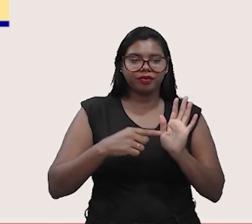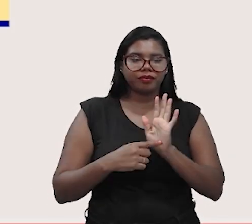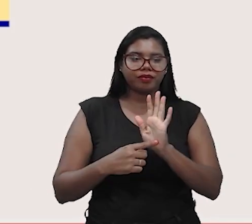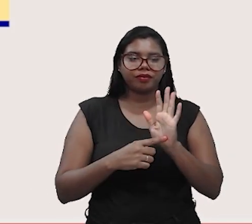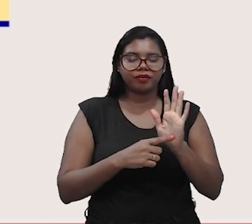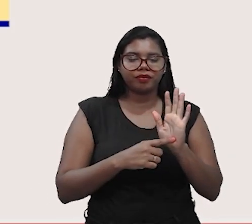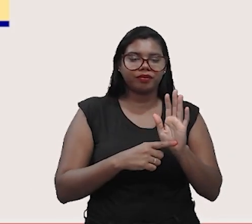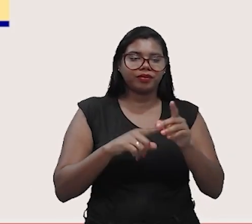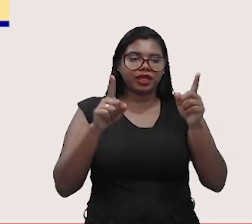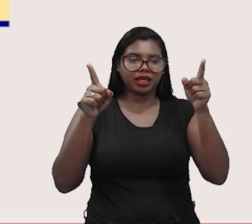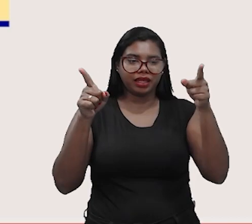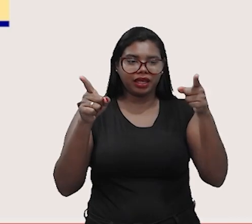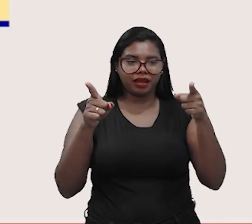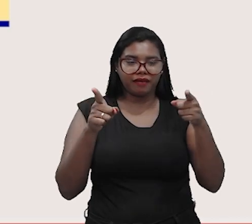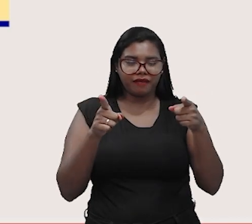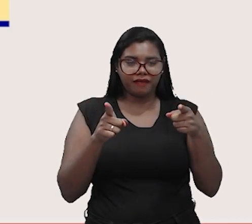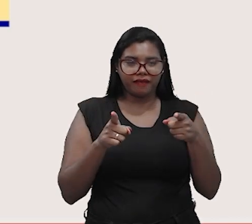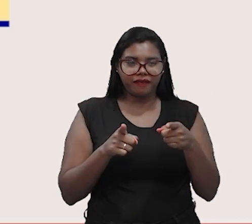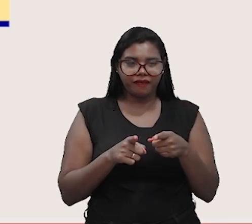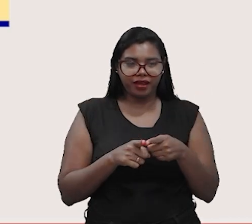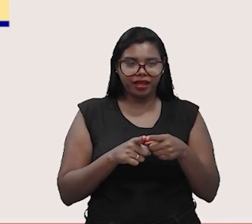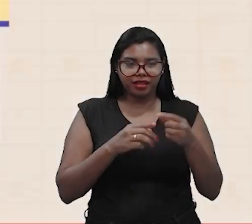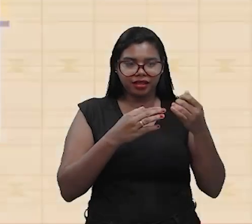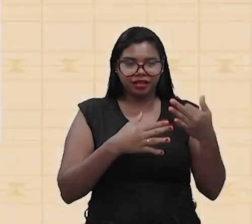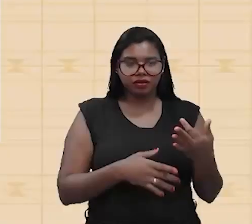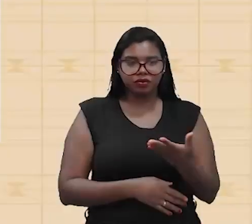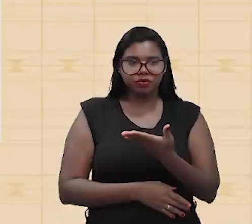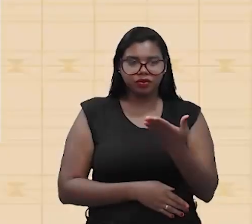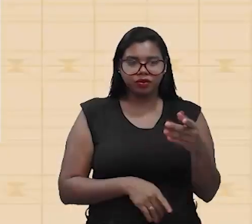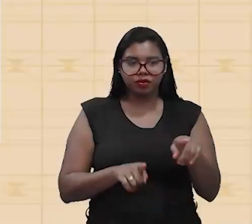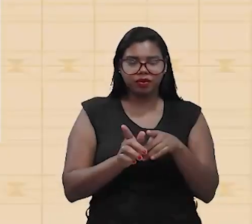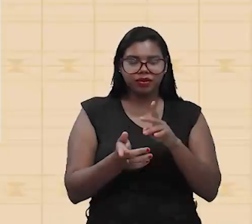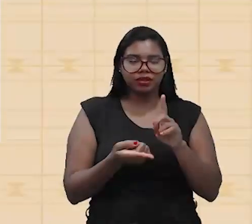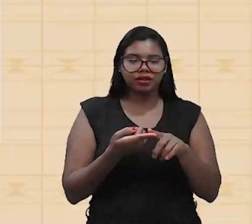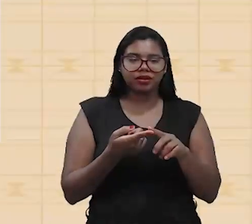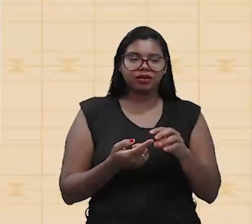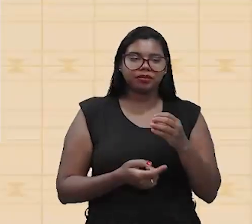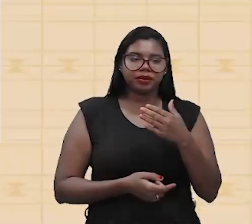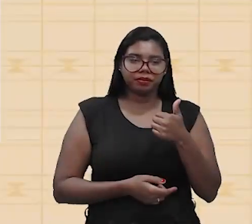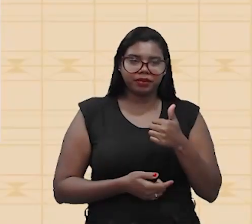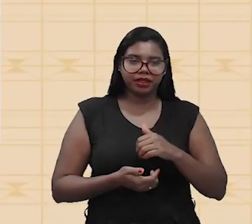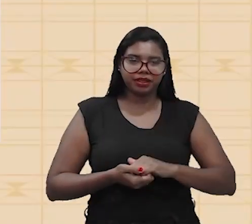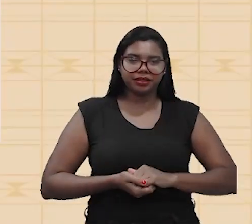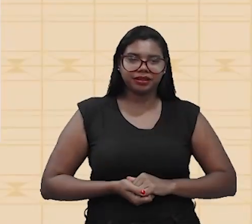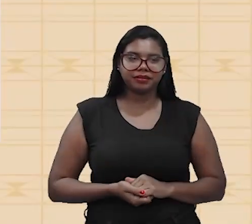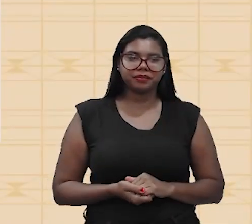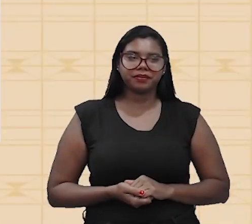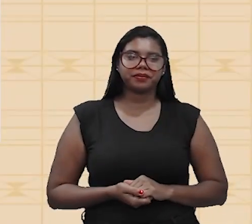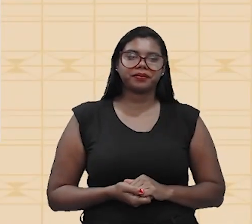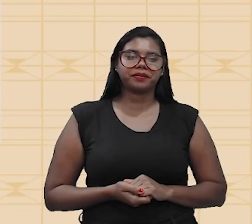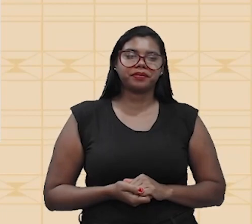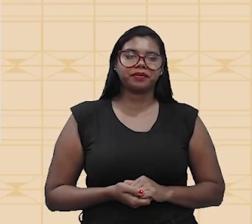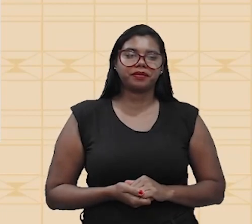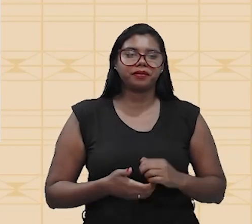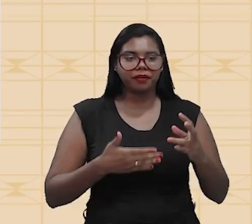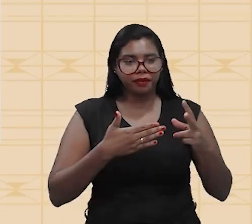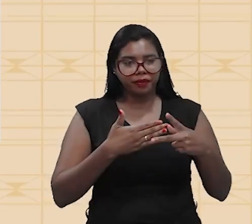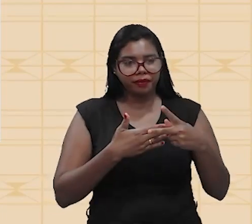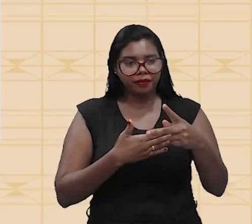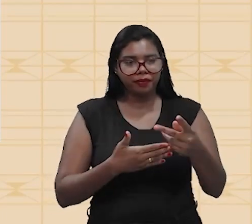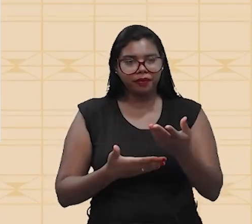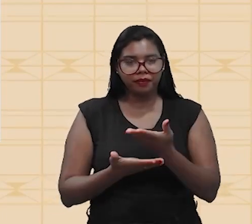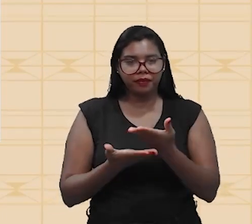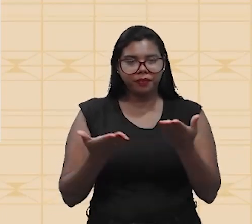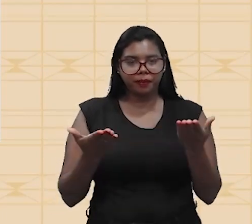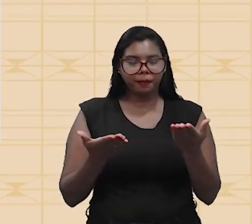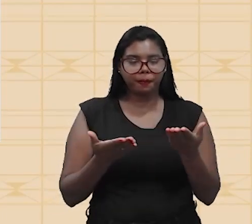vértice que eu acabei de falar para vocês. Show de bola? Beleza? Então, vamos continuar para você entender como é que isso é